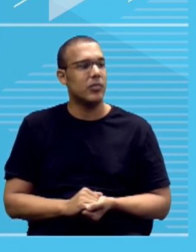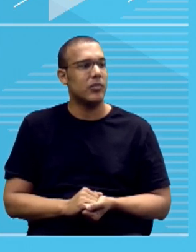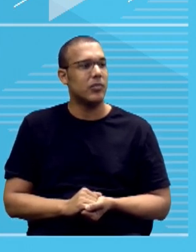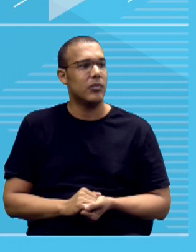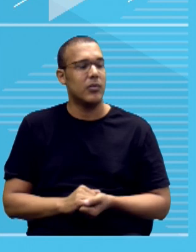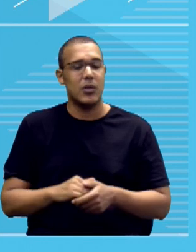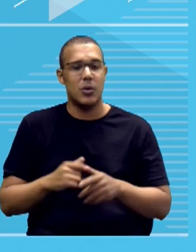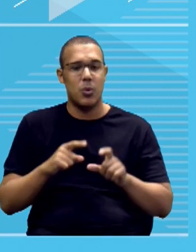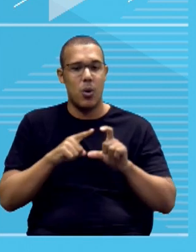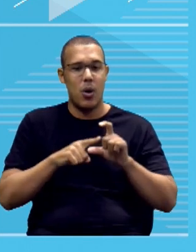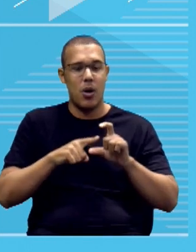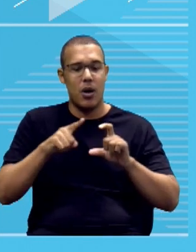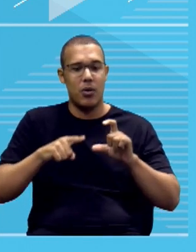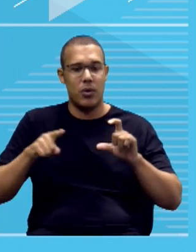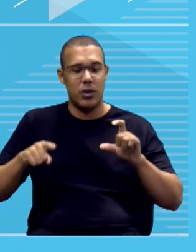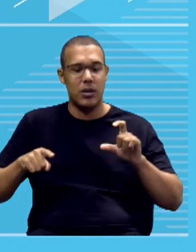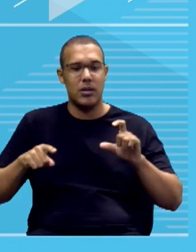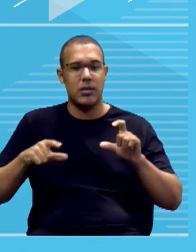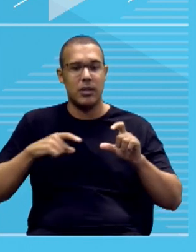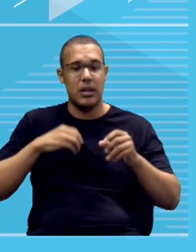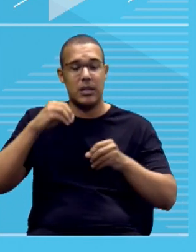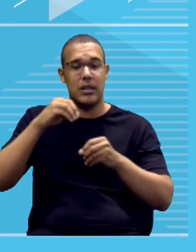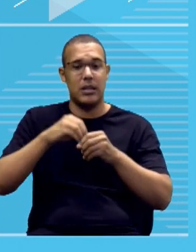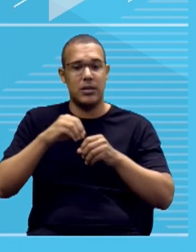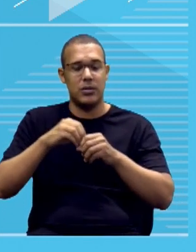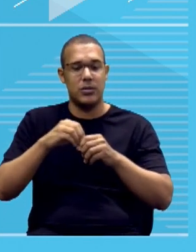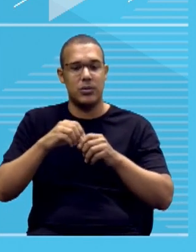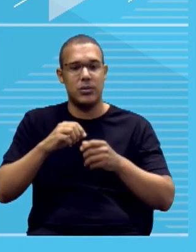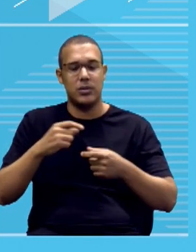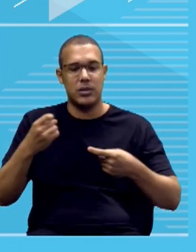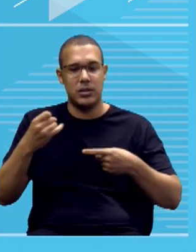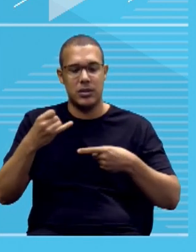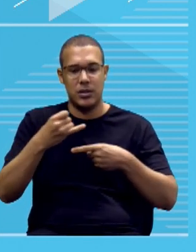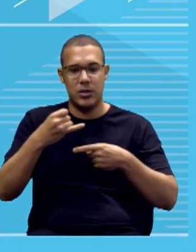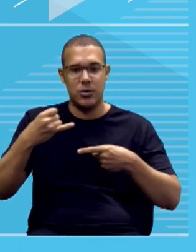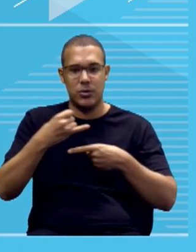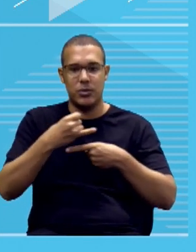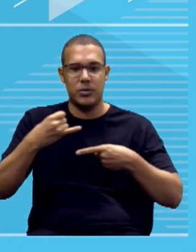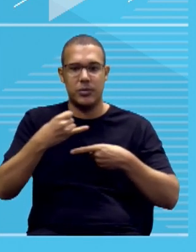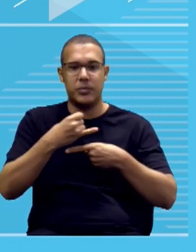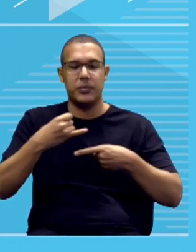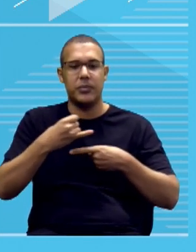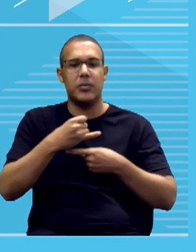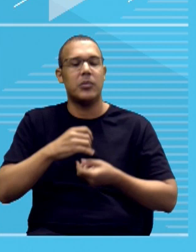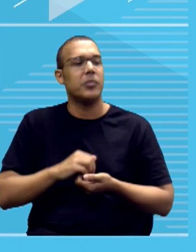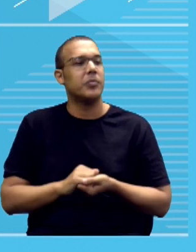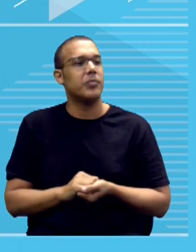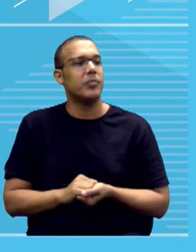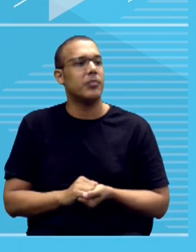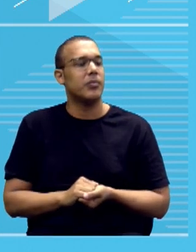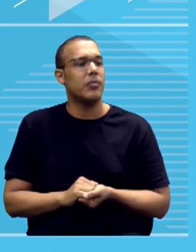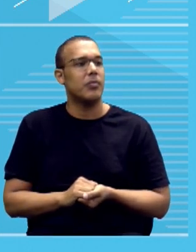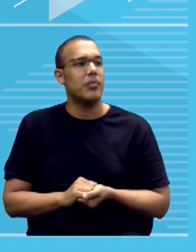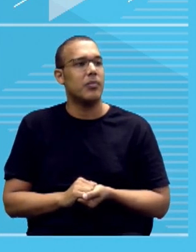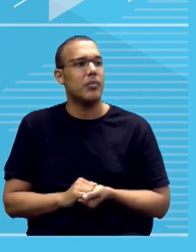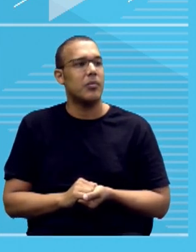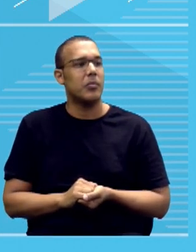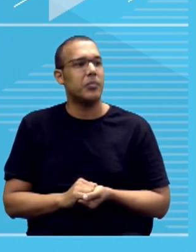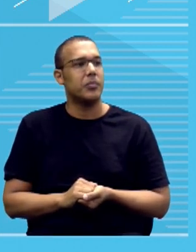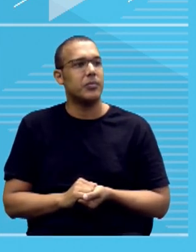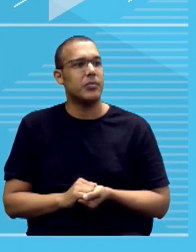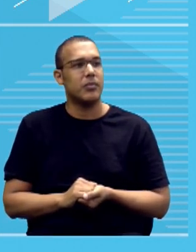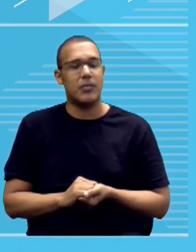é a corrente que vai correr nesse circuito? Eu uso a primeira lei de Ohm. DDP é igual a